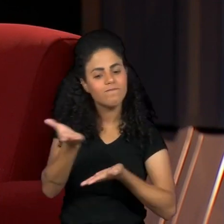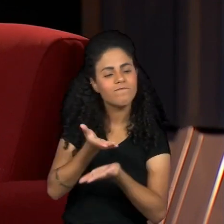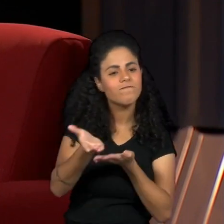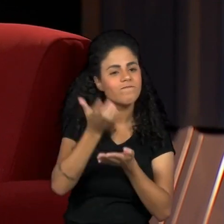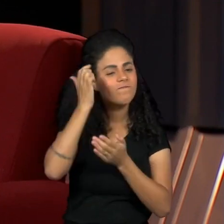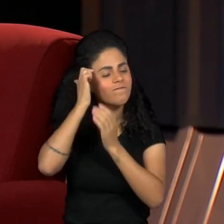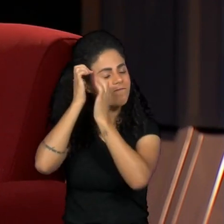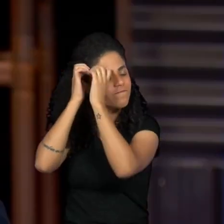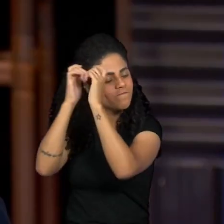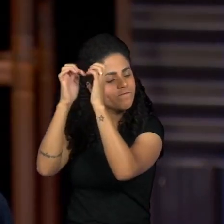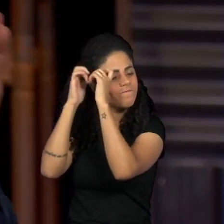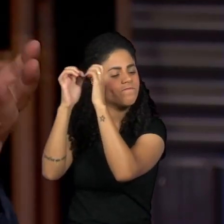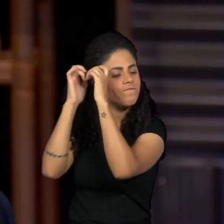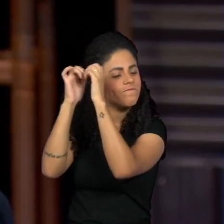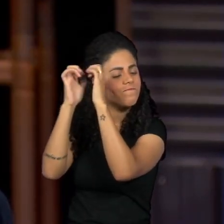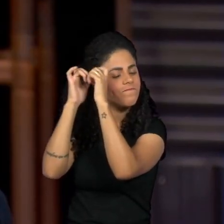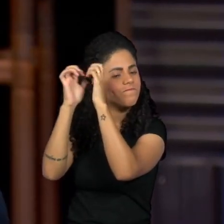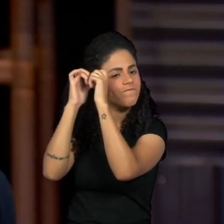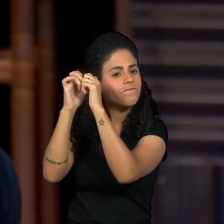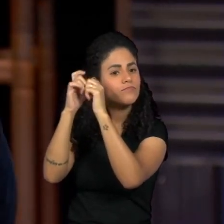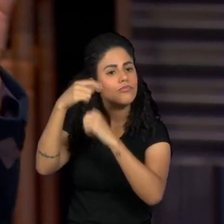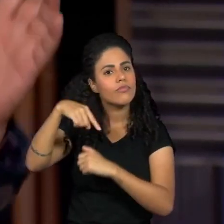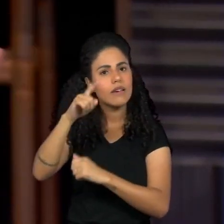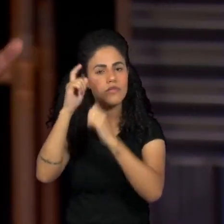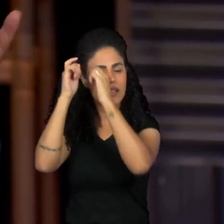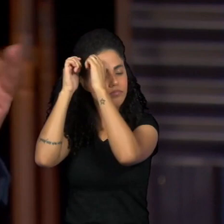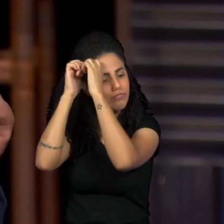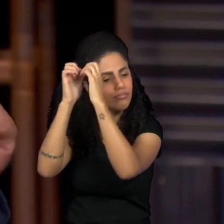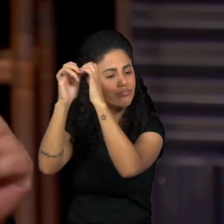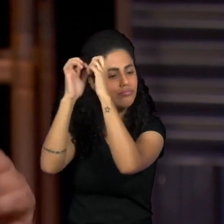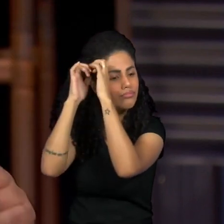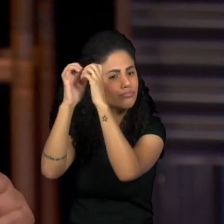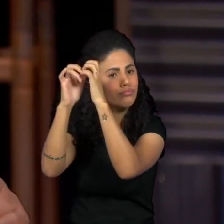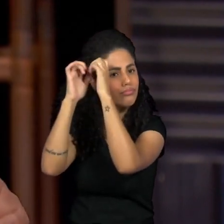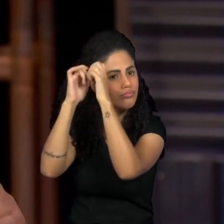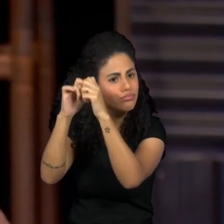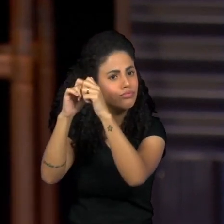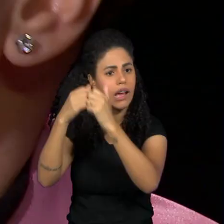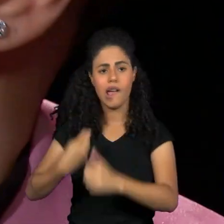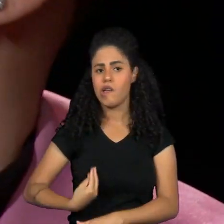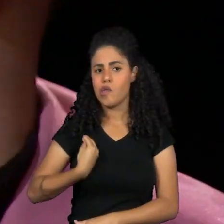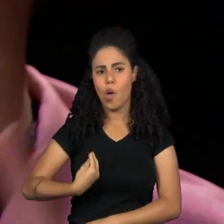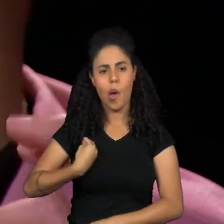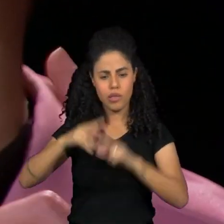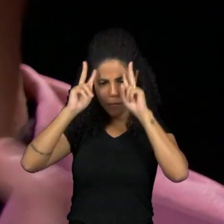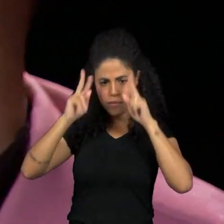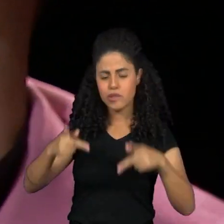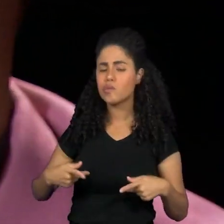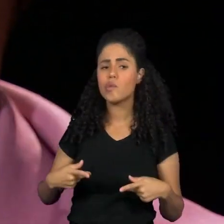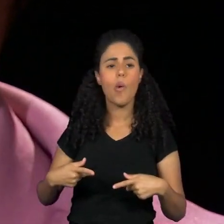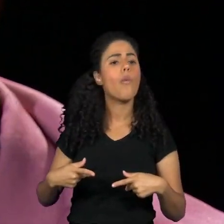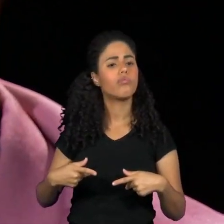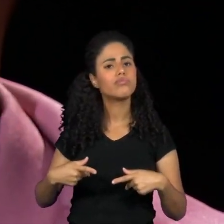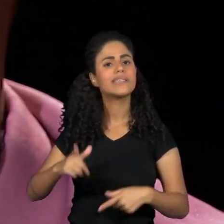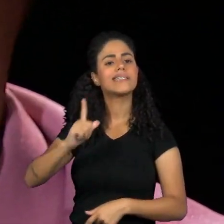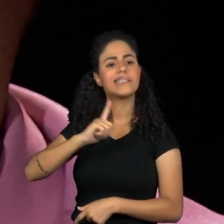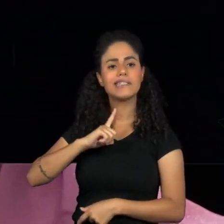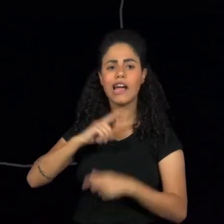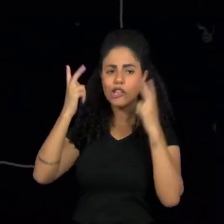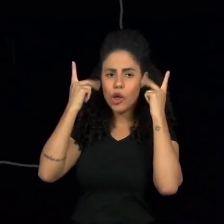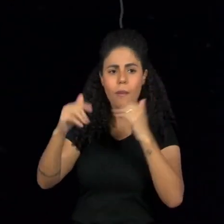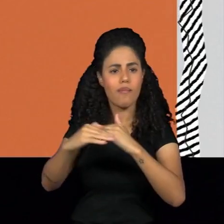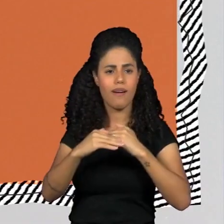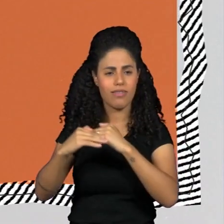né? Exatamente. Que, então, quem tem as ligações neurais dentro de uma normalidade, Exato. vamos chamar assim. Infelizmente, é o normal, o dito padrão, né?